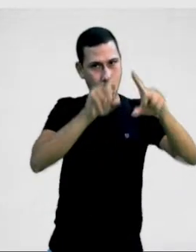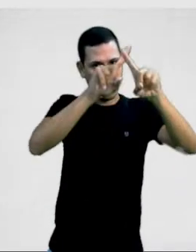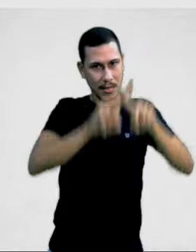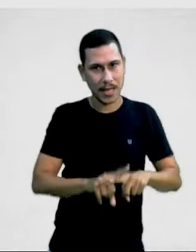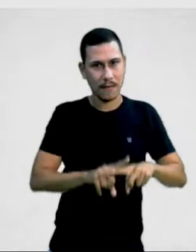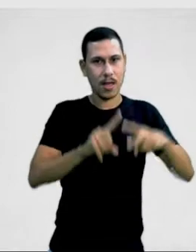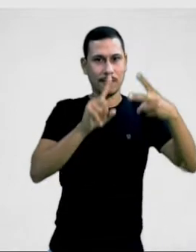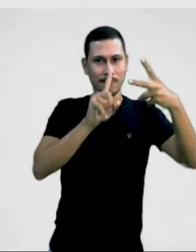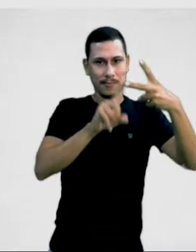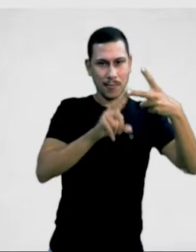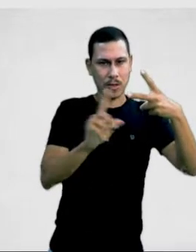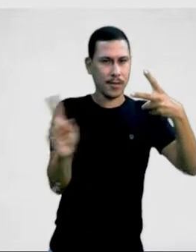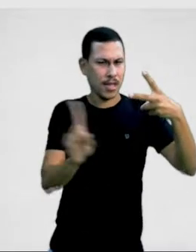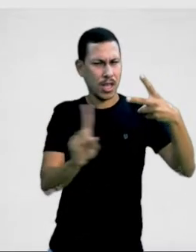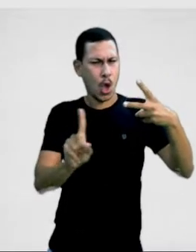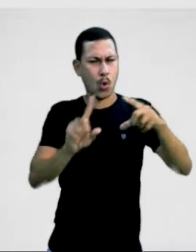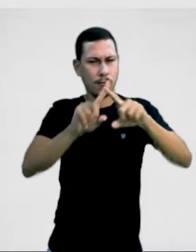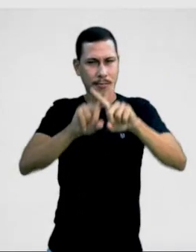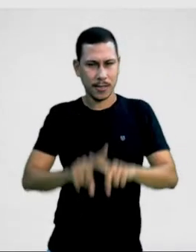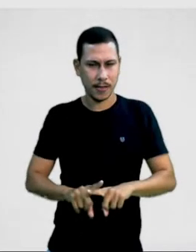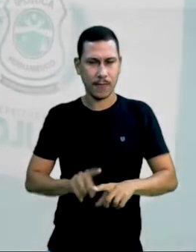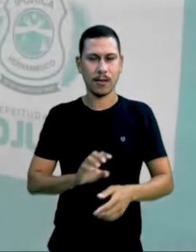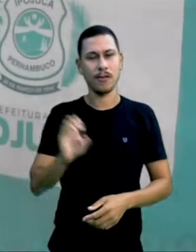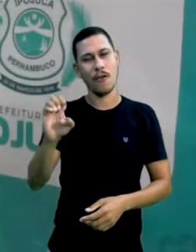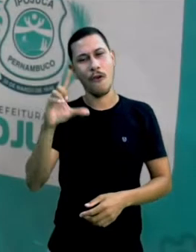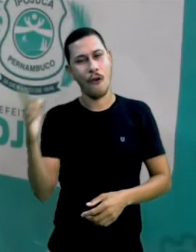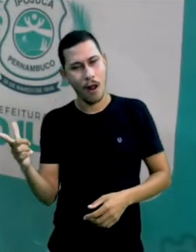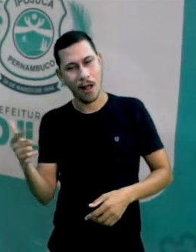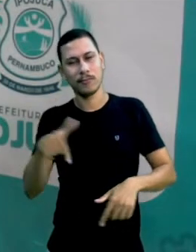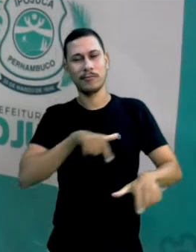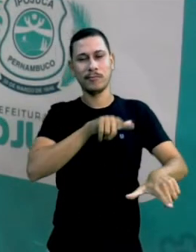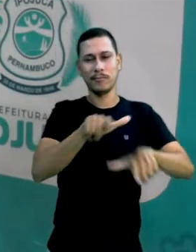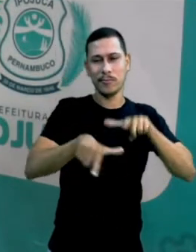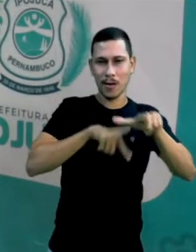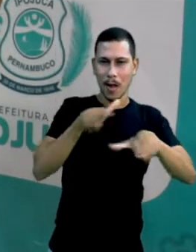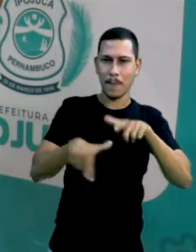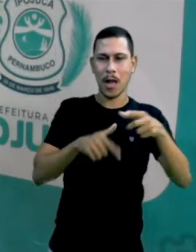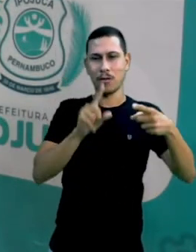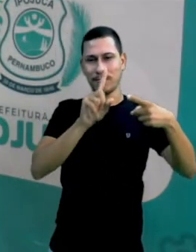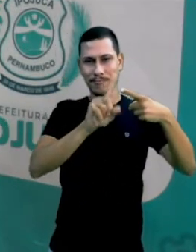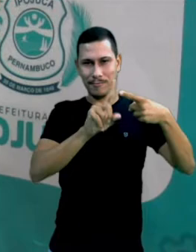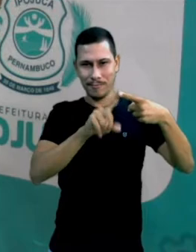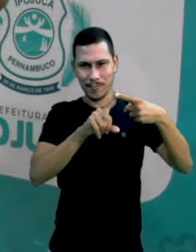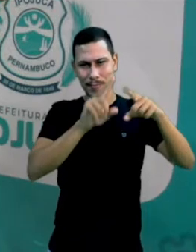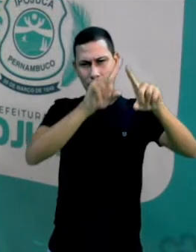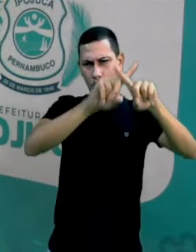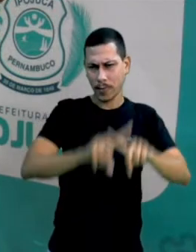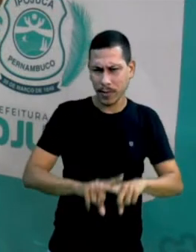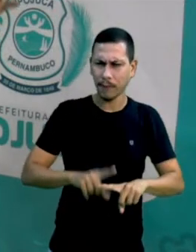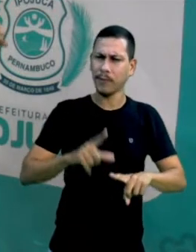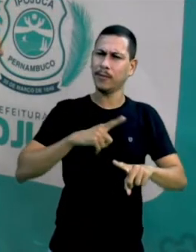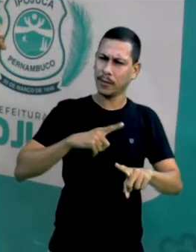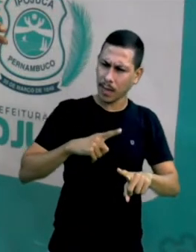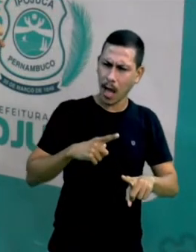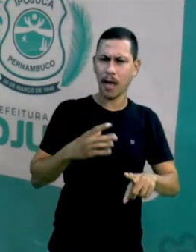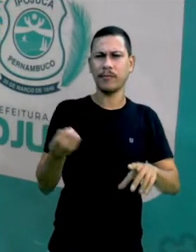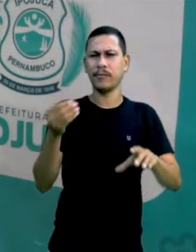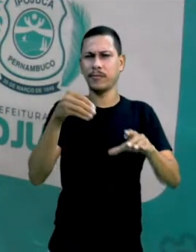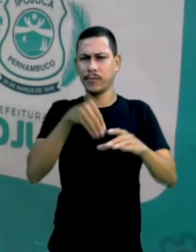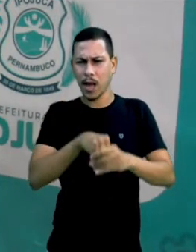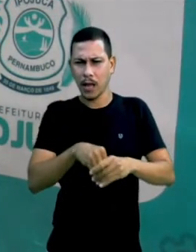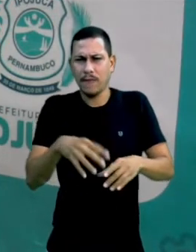competitiva e uma não competitiva. Claro que o campo de atuação da área competitiva, ele existe, tá? Dentro das